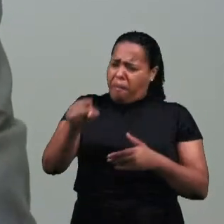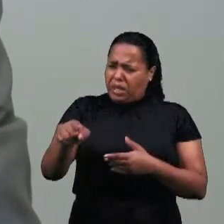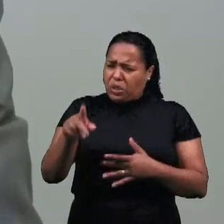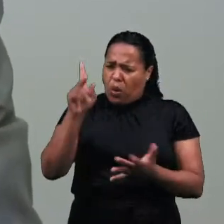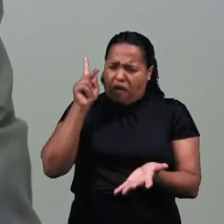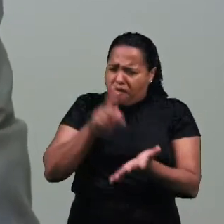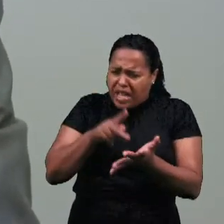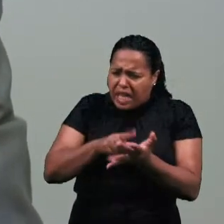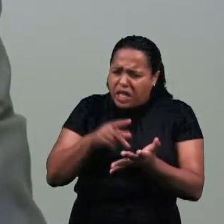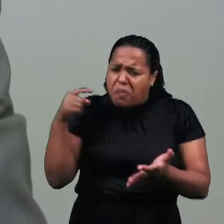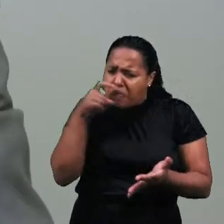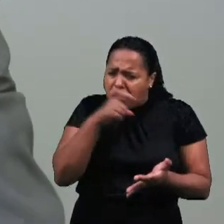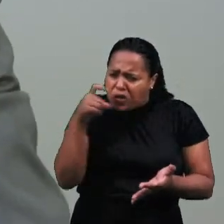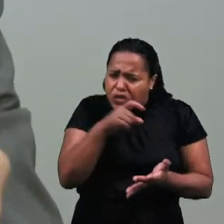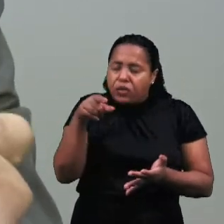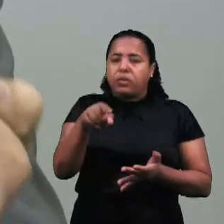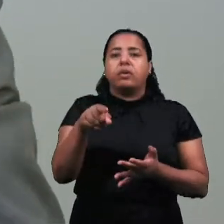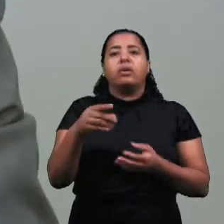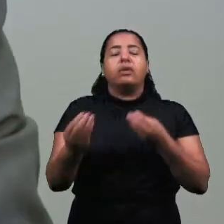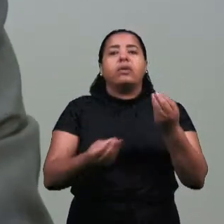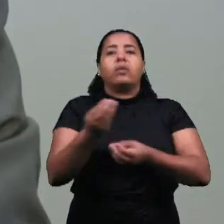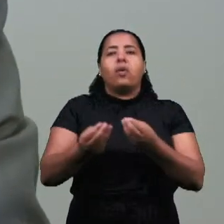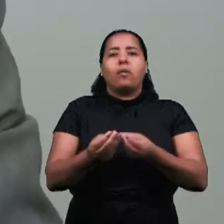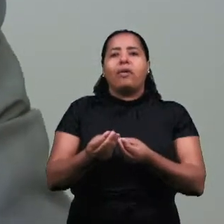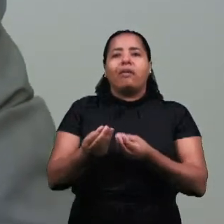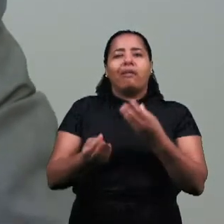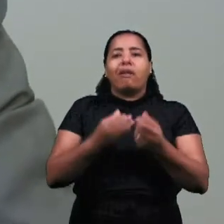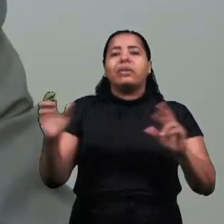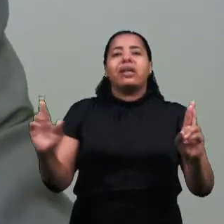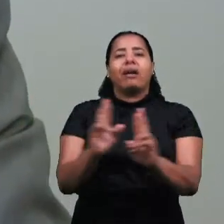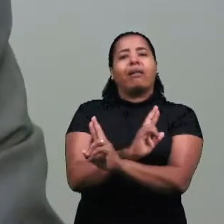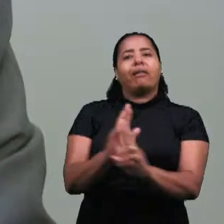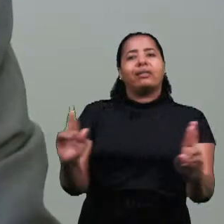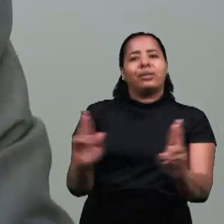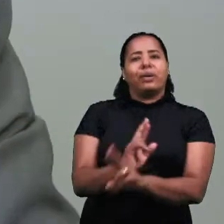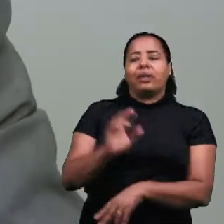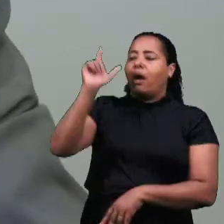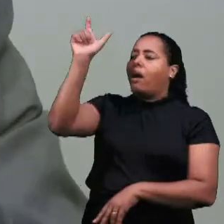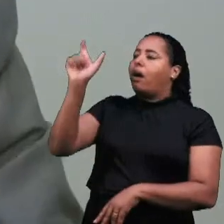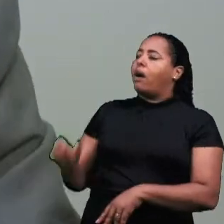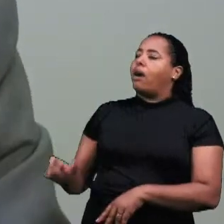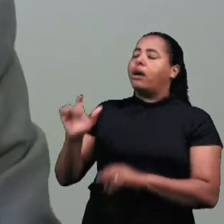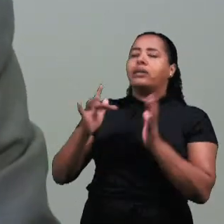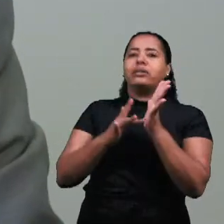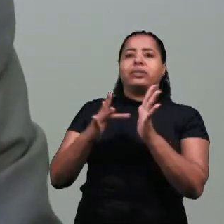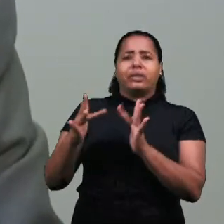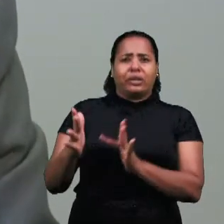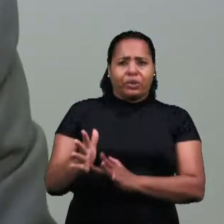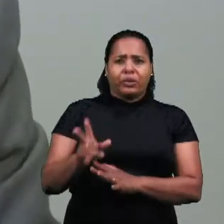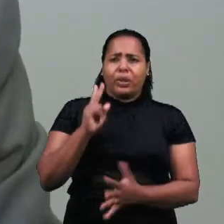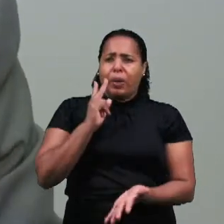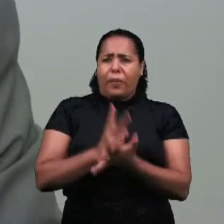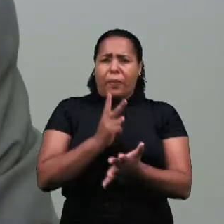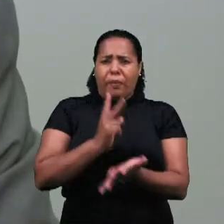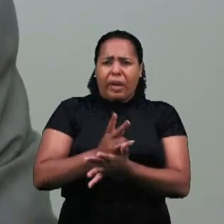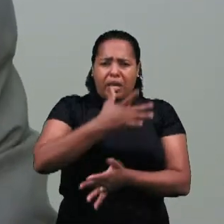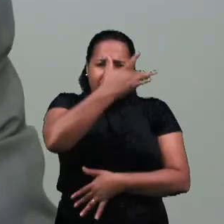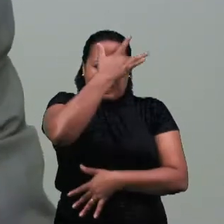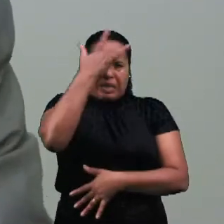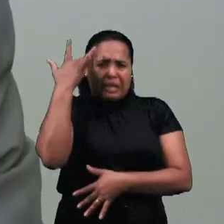é, agora, o senhor vê a pessoa do senhor Jesus, por mais desprezível que seja uma pessoa, por